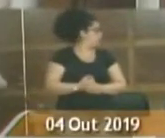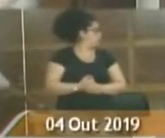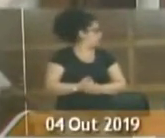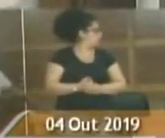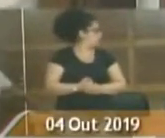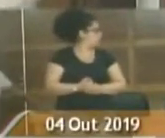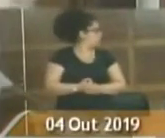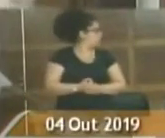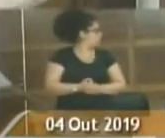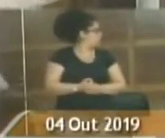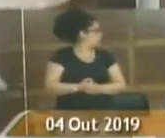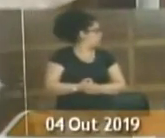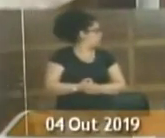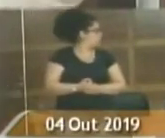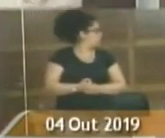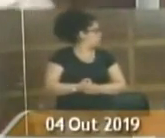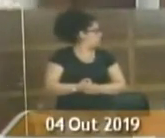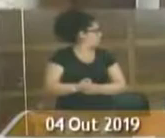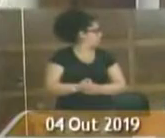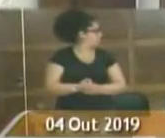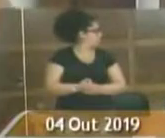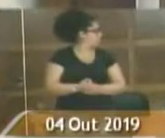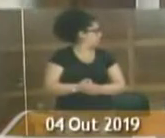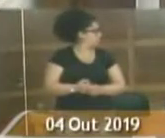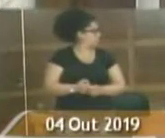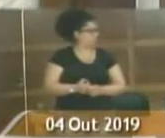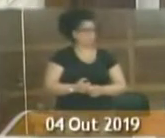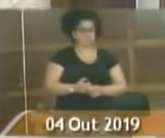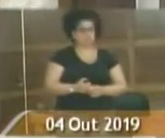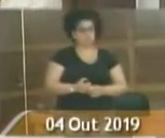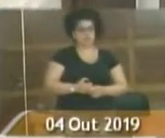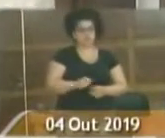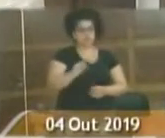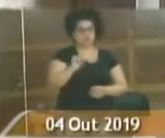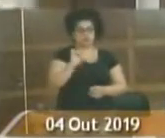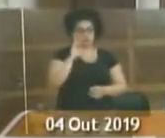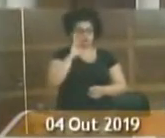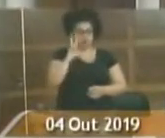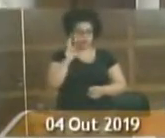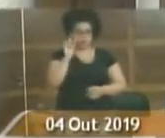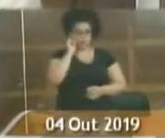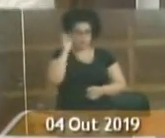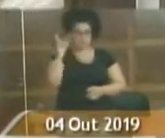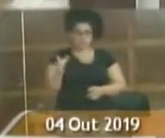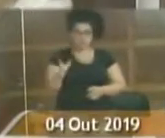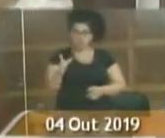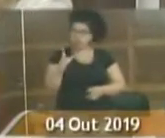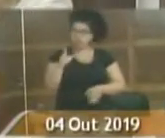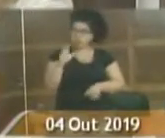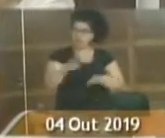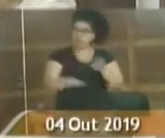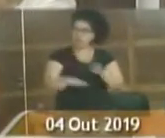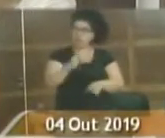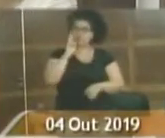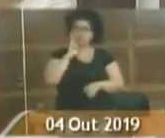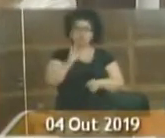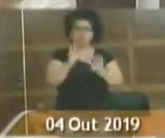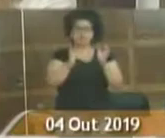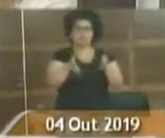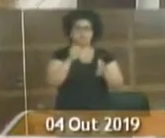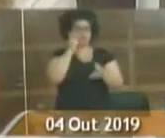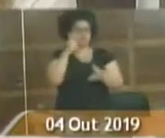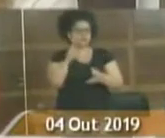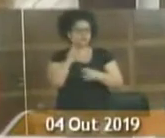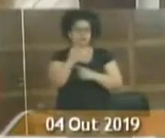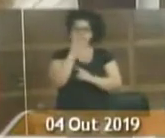que se responsabilizar pelo animalzinho. Então, aí se vocês verem esse gatinho, às vezes vocês até já viram um gatinho ou um cachorrinho